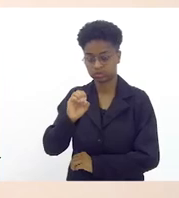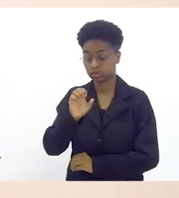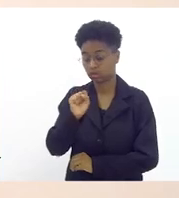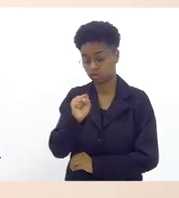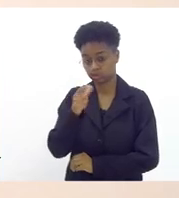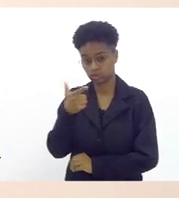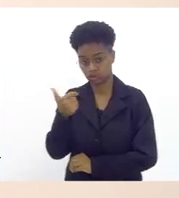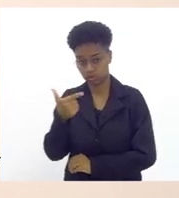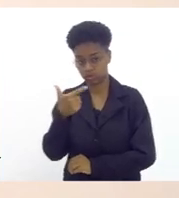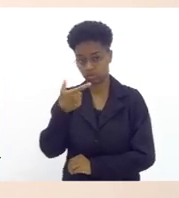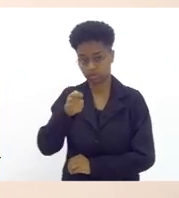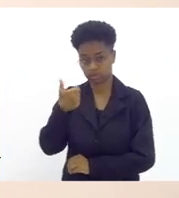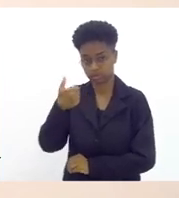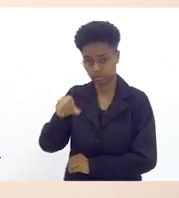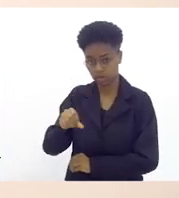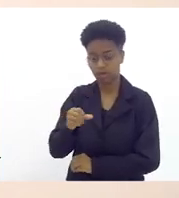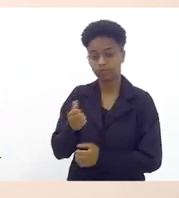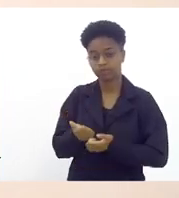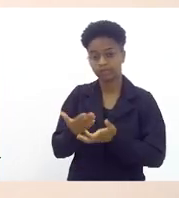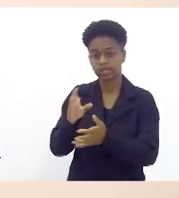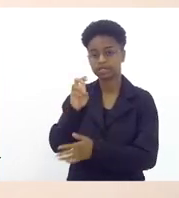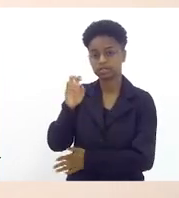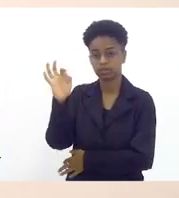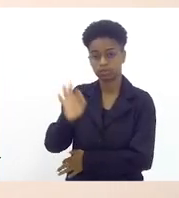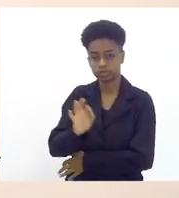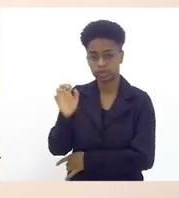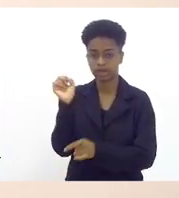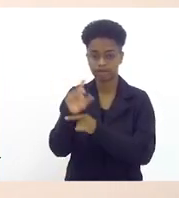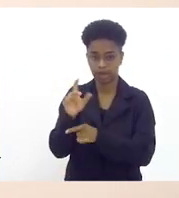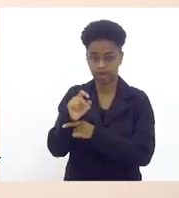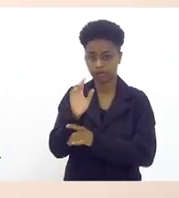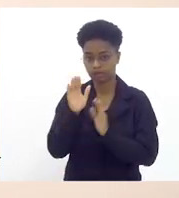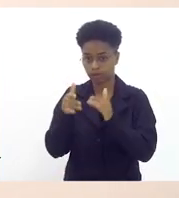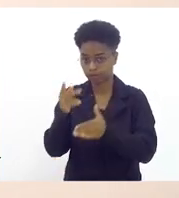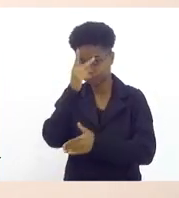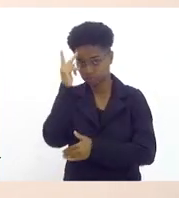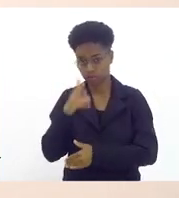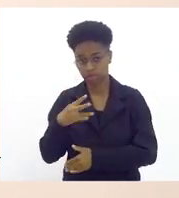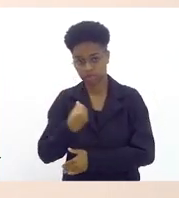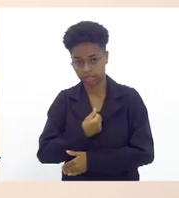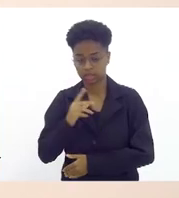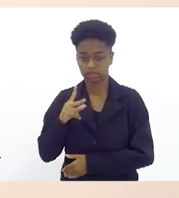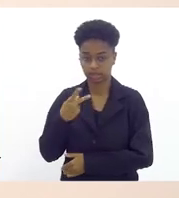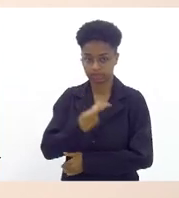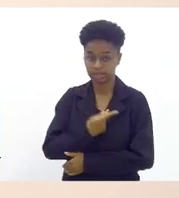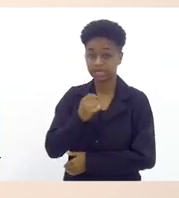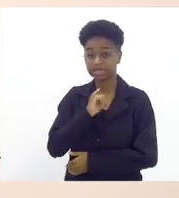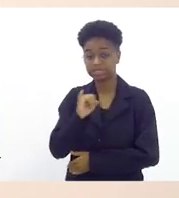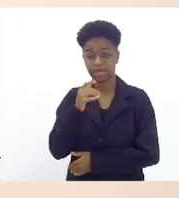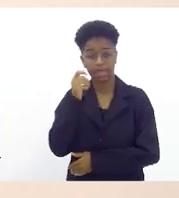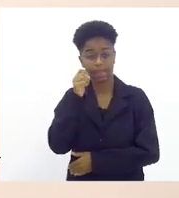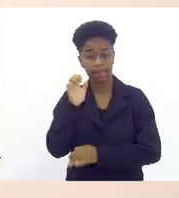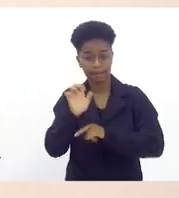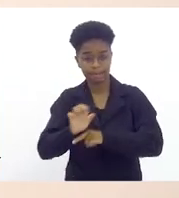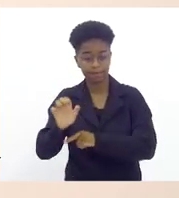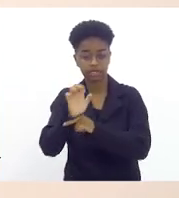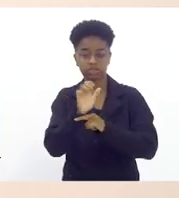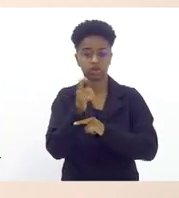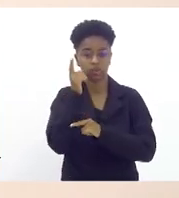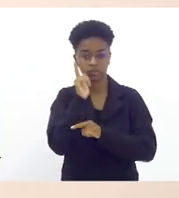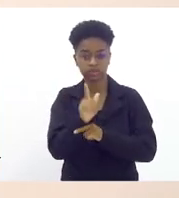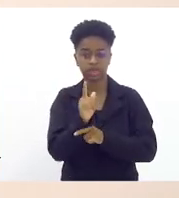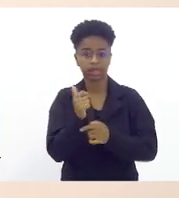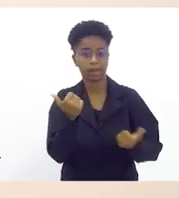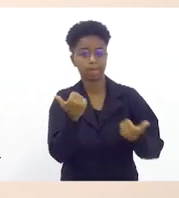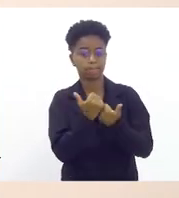garante 5% das vagas para pessoas travestis, transexuais, nas empresas que recebem incentivos fiscais do Estado. Né, porque